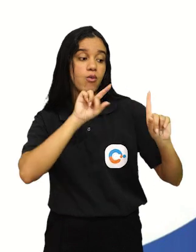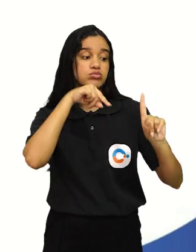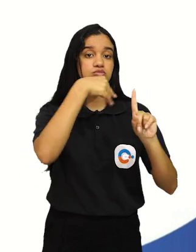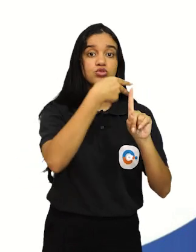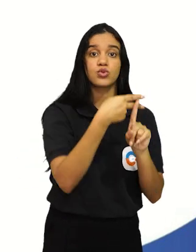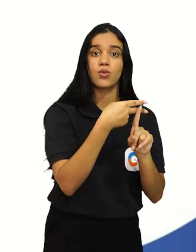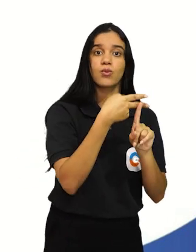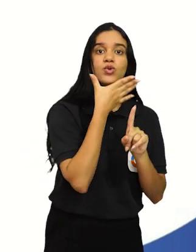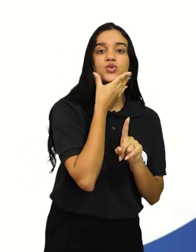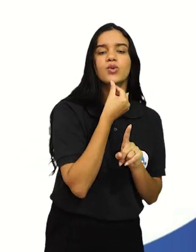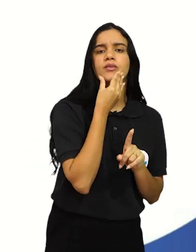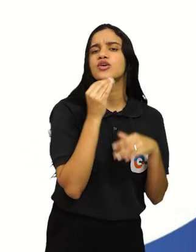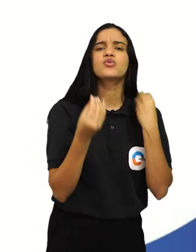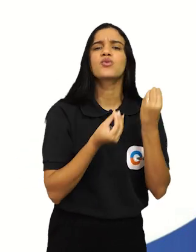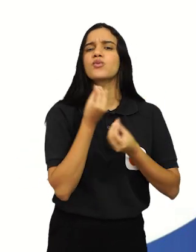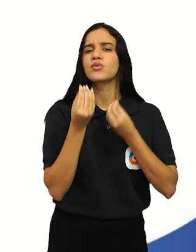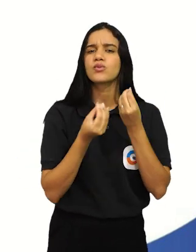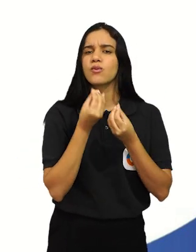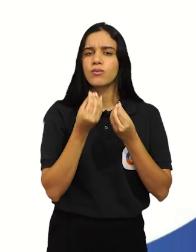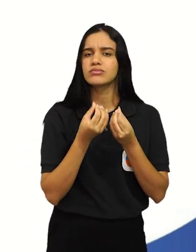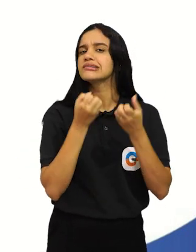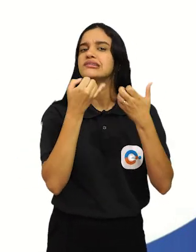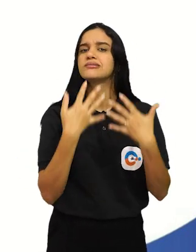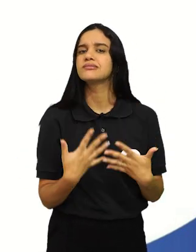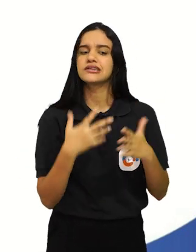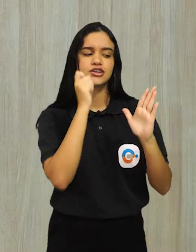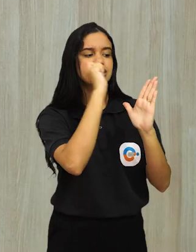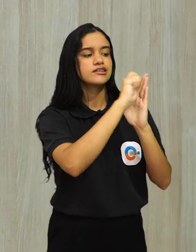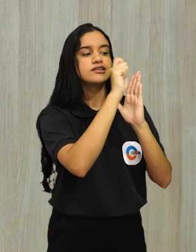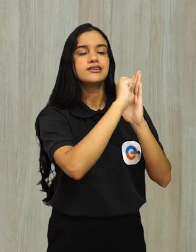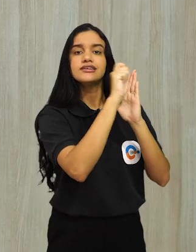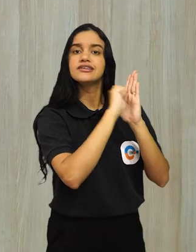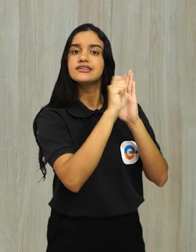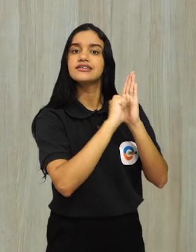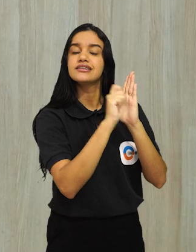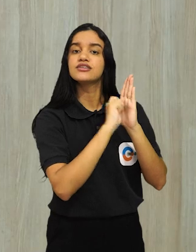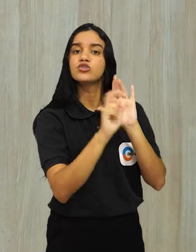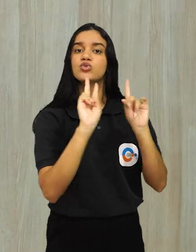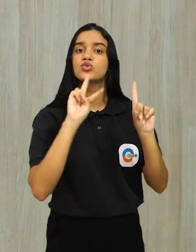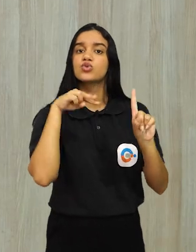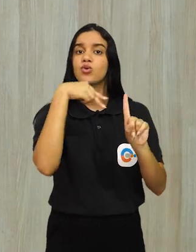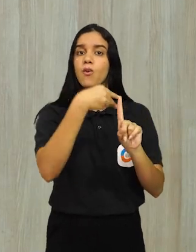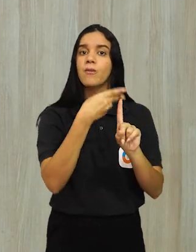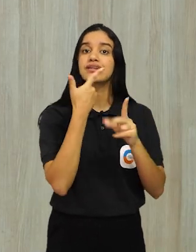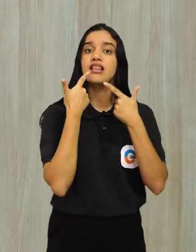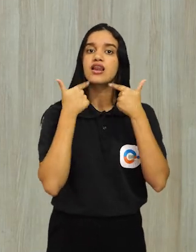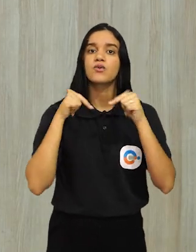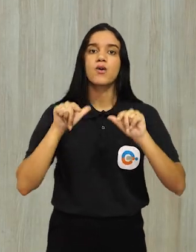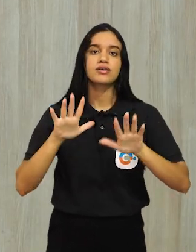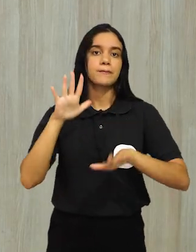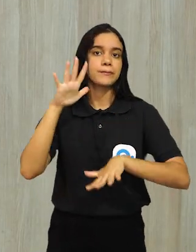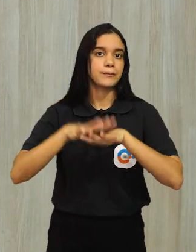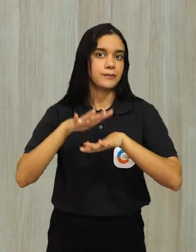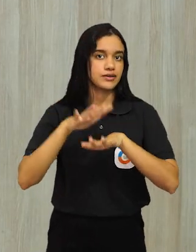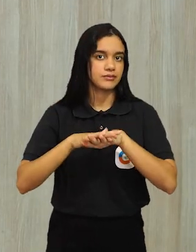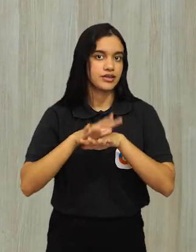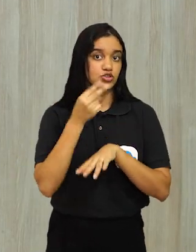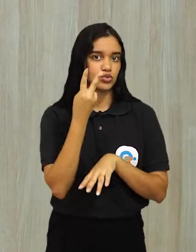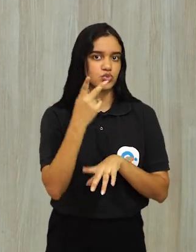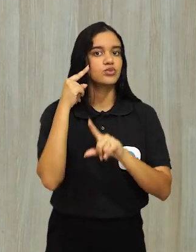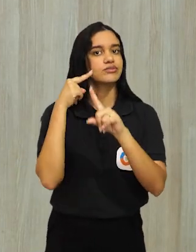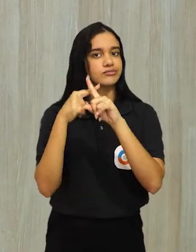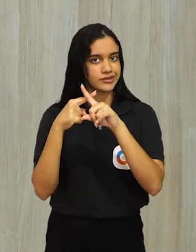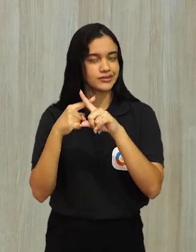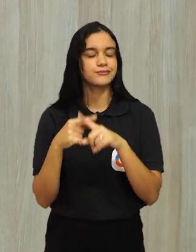como é que a gente representa como é que a gente descreve como é que a gente escreve dobro em linguagem matemática duas